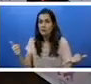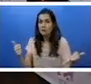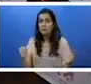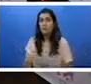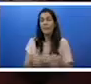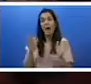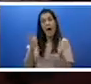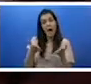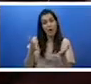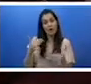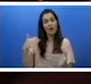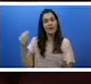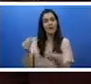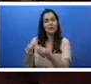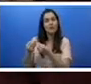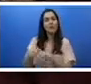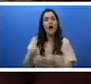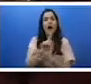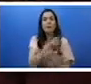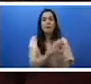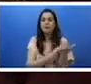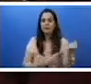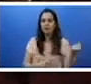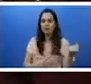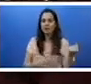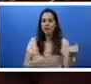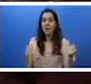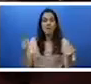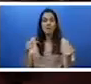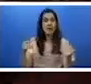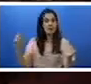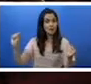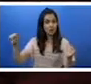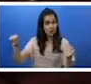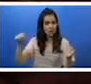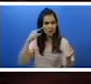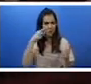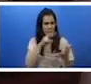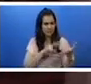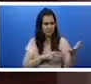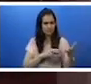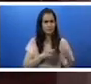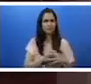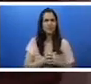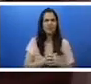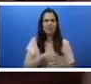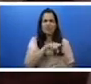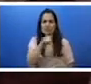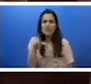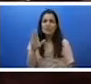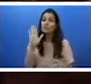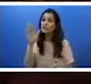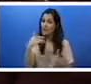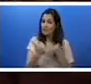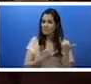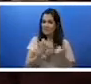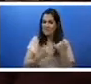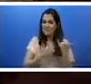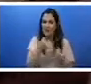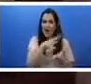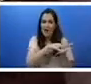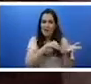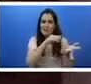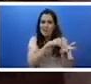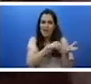para vocês a página da apostila, lá a página 9. Vamos ler? Olha lá, vocês brincaram de